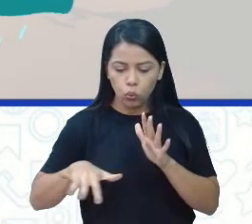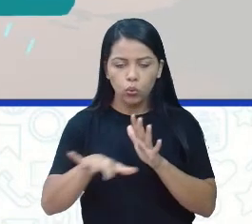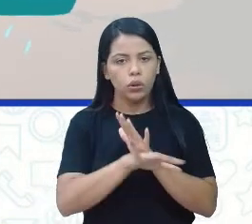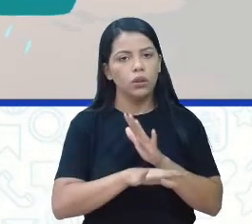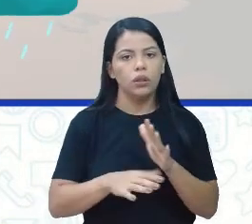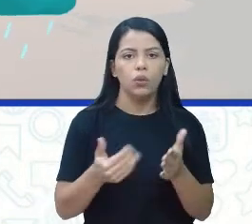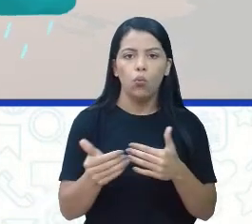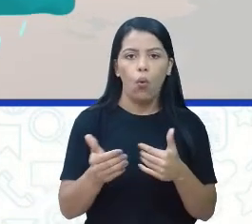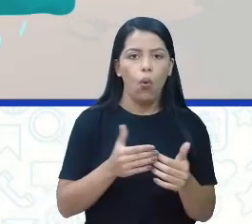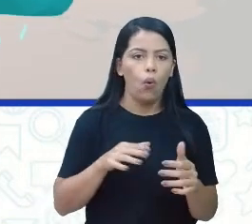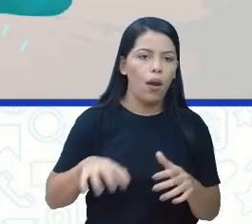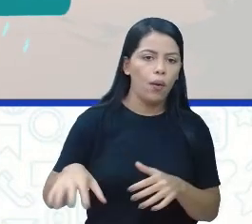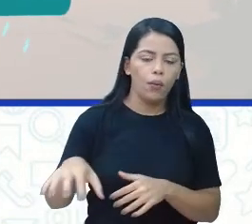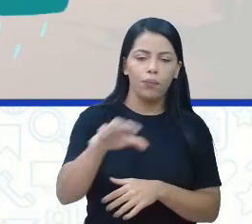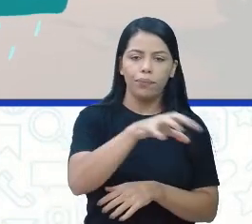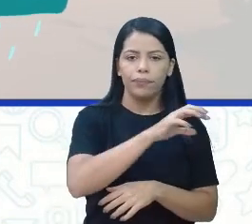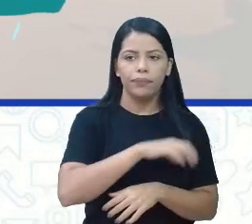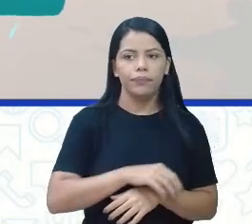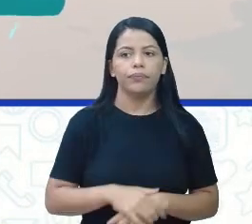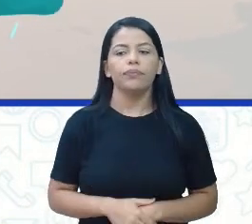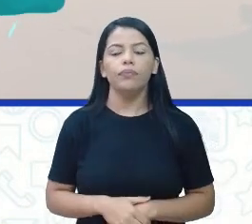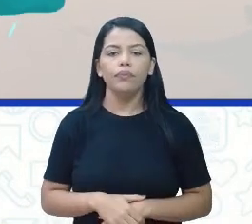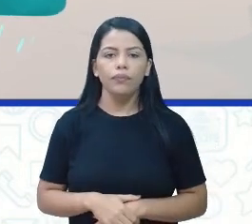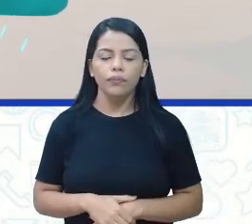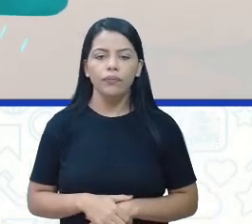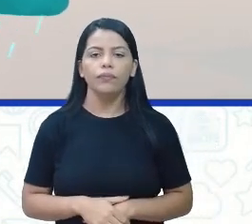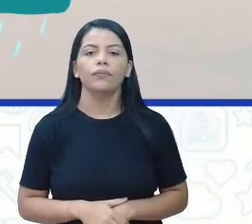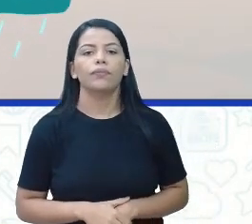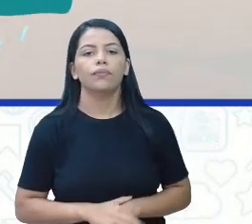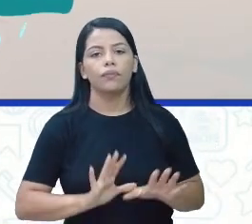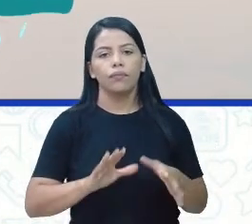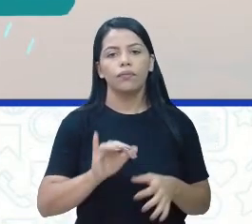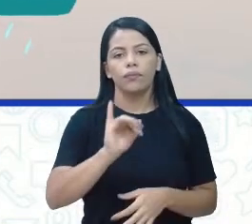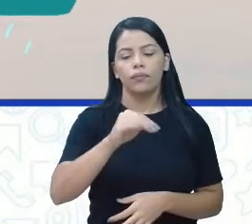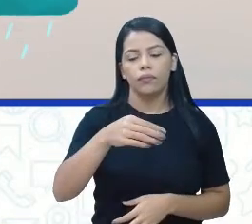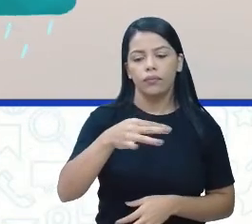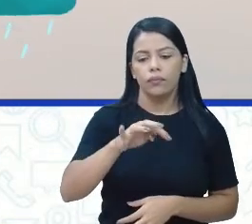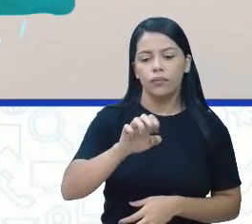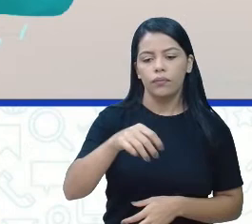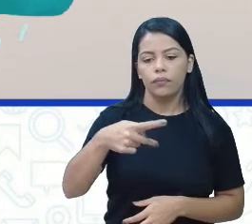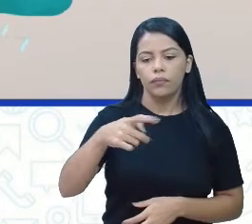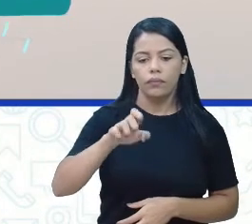original dos solos. O intemperismo, que também pode ser chamado de que, ó,